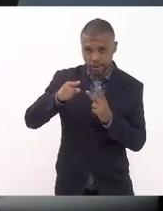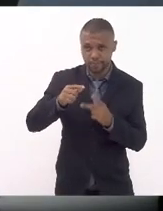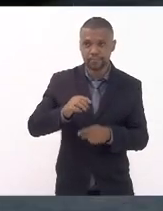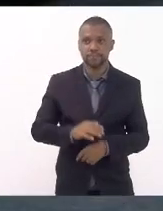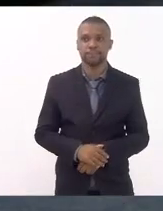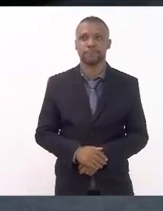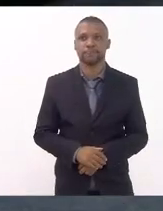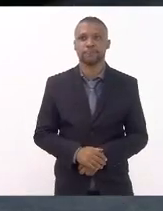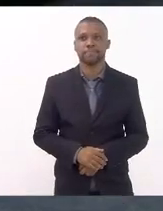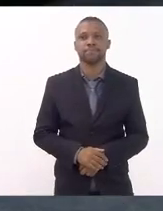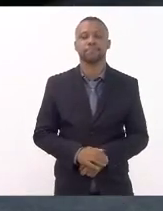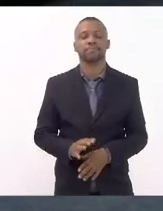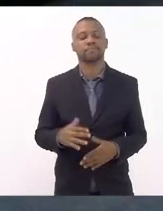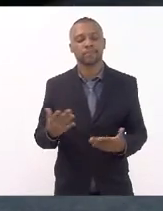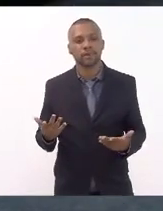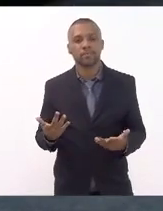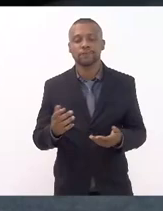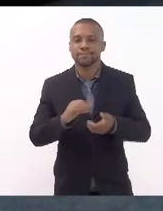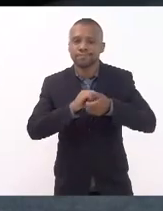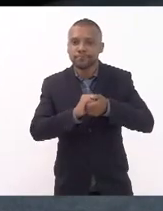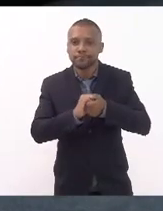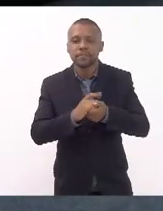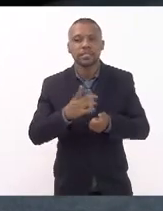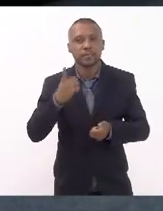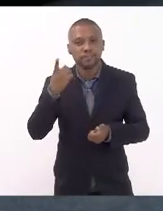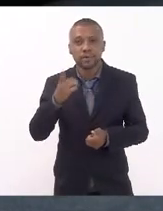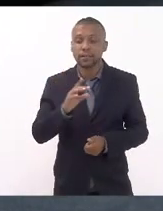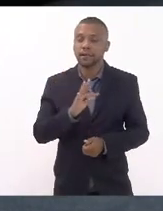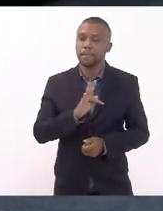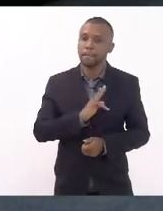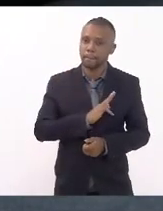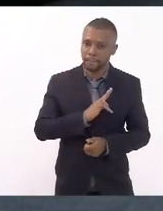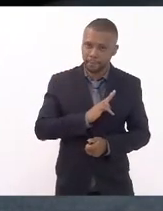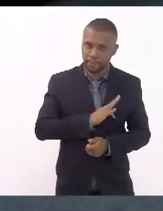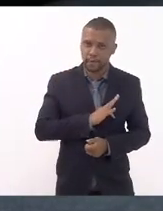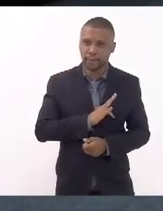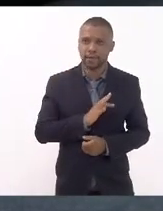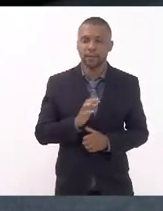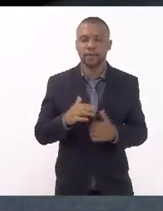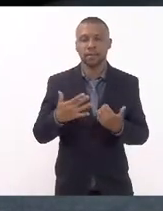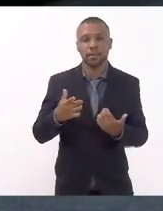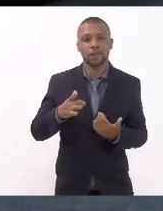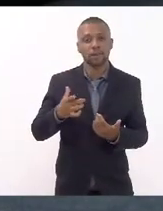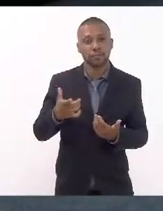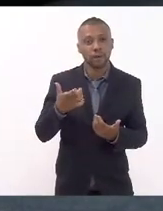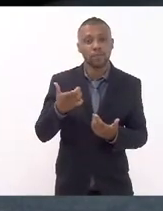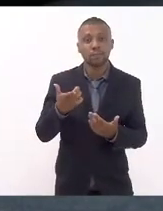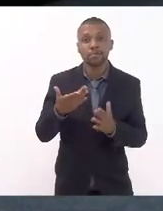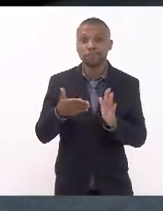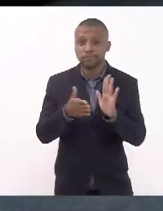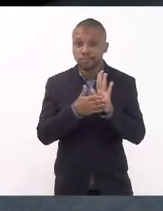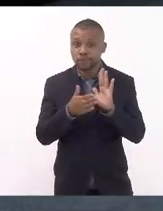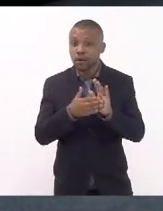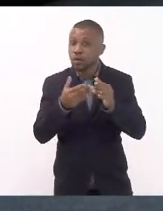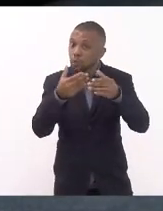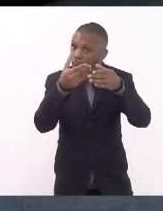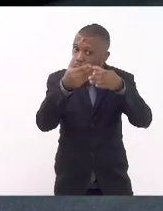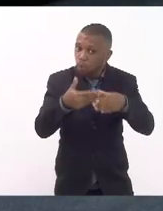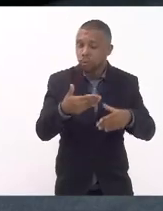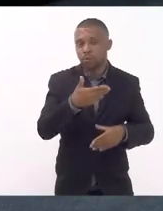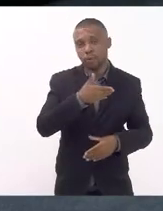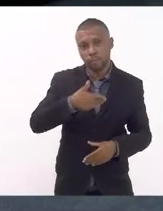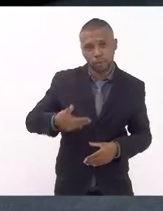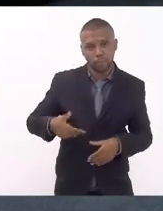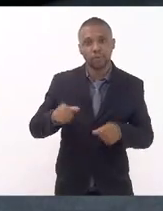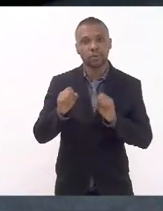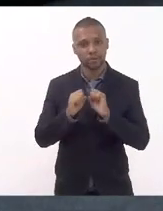Presidente, primeiro saudar a deputada Marta Rocha. Eu tenho conduzido a pauta do concurso público aqui na Assembleia